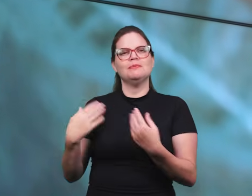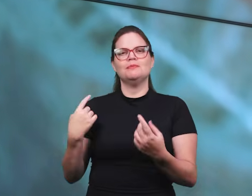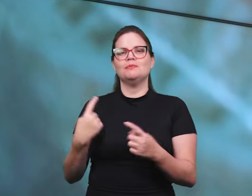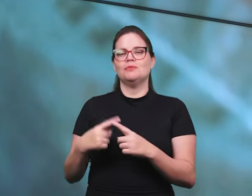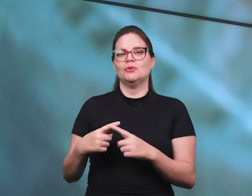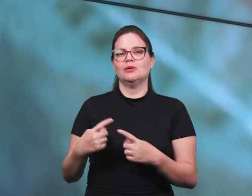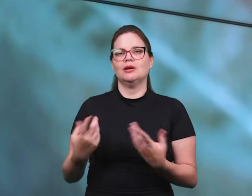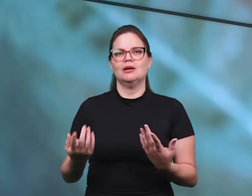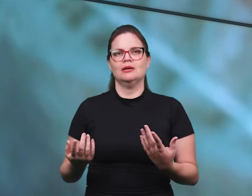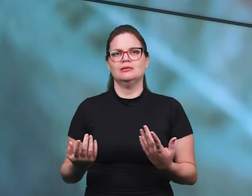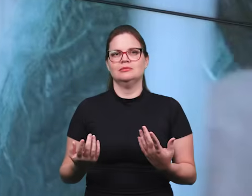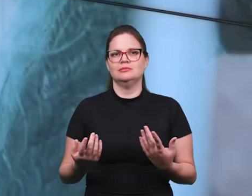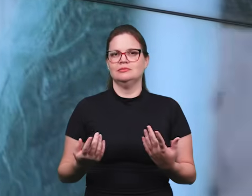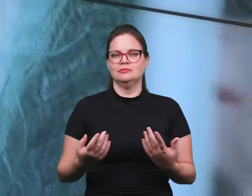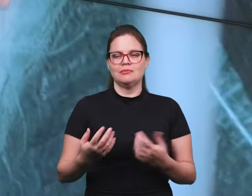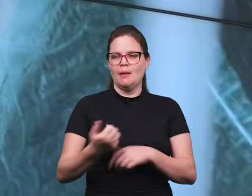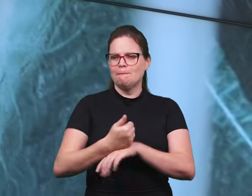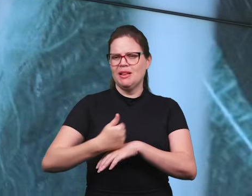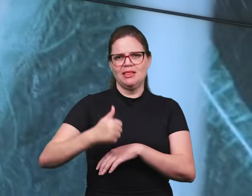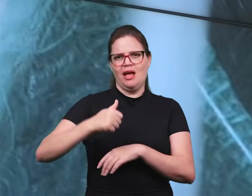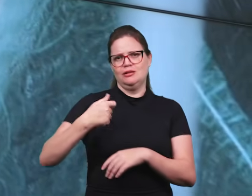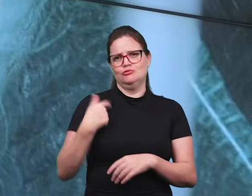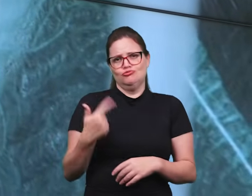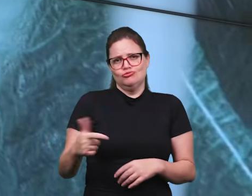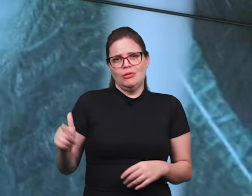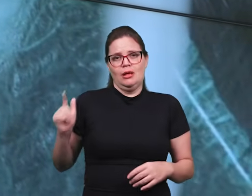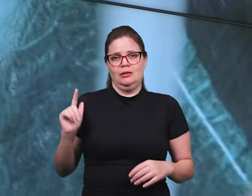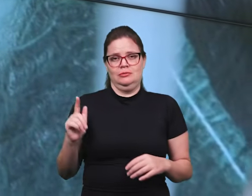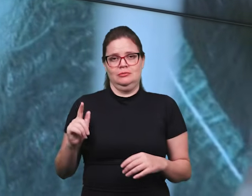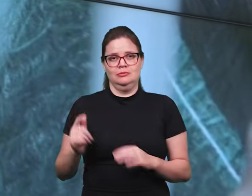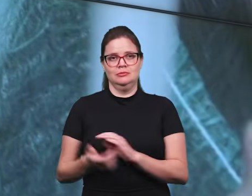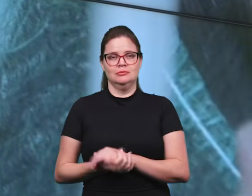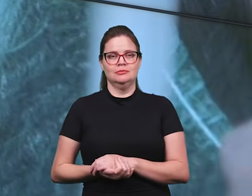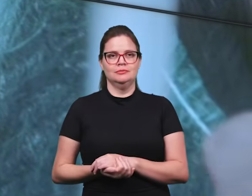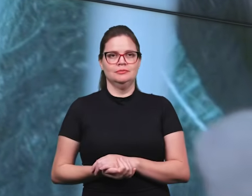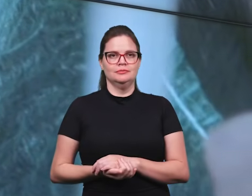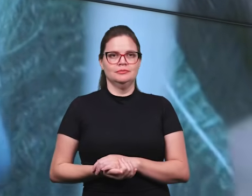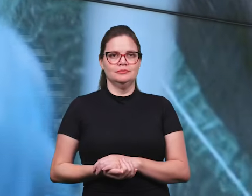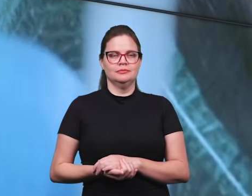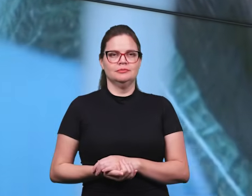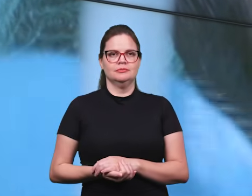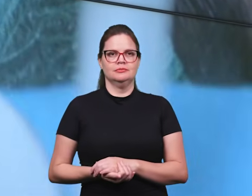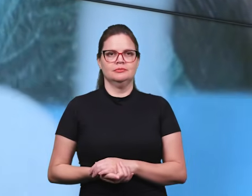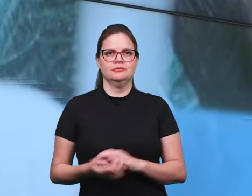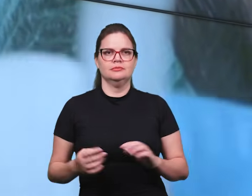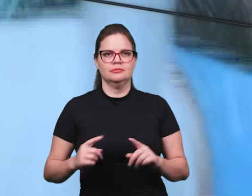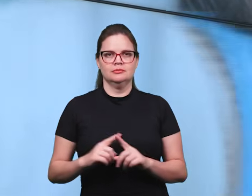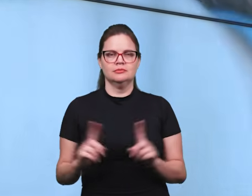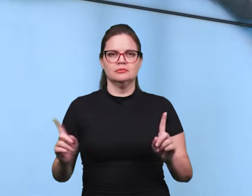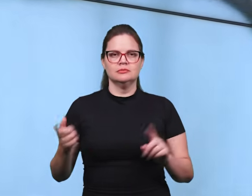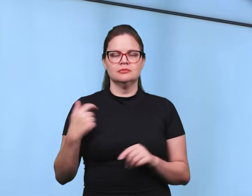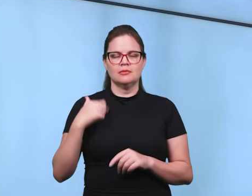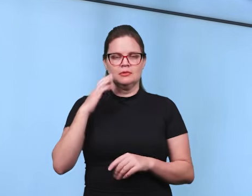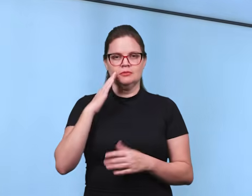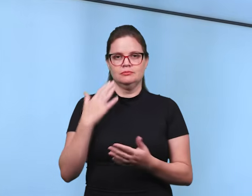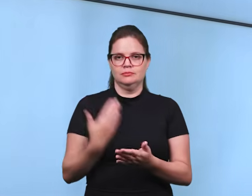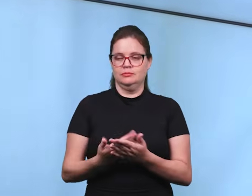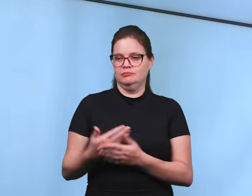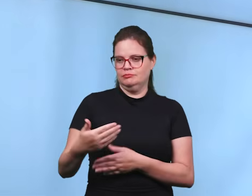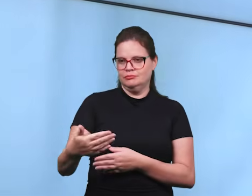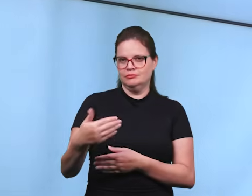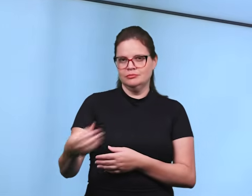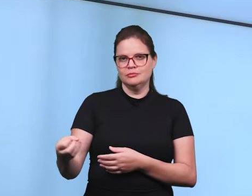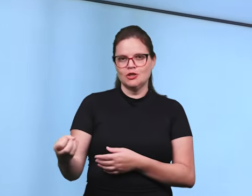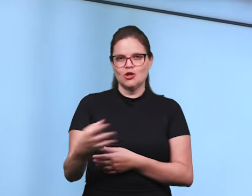por tempo, e habilidades práticas mesmo, né? Mas eu creio que os